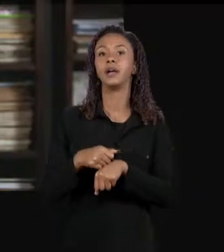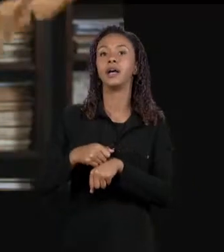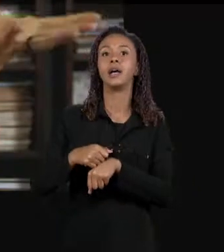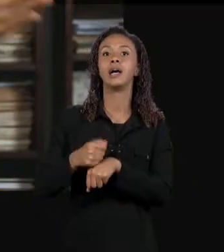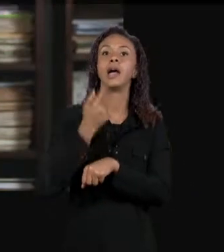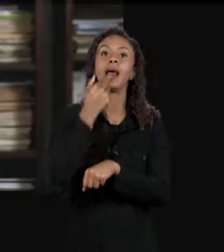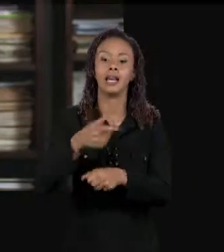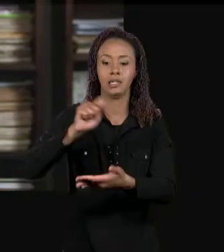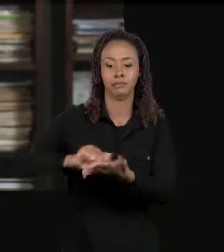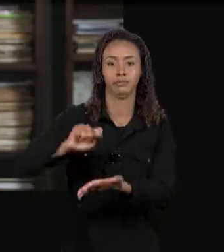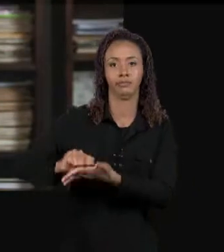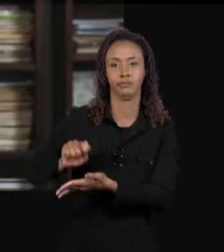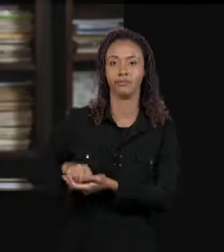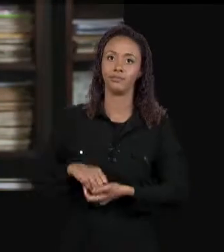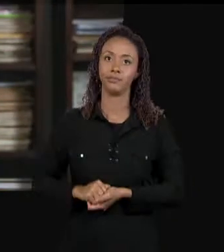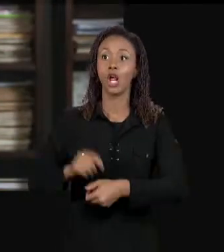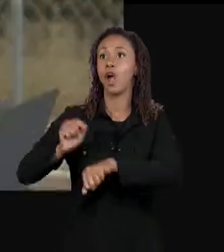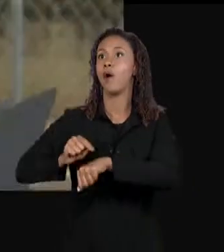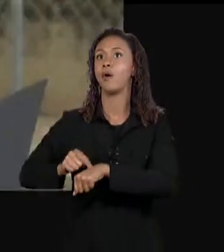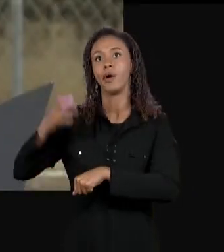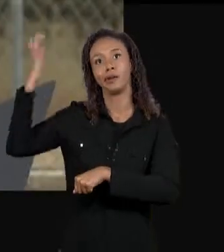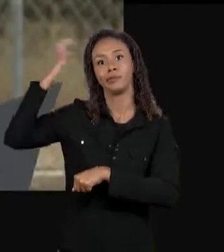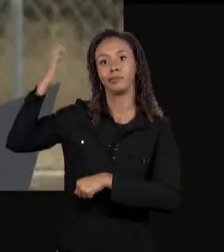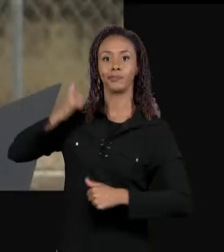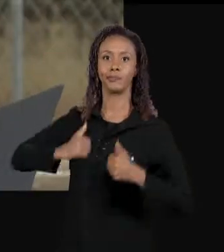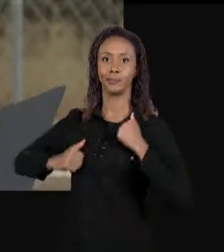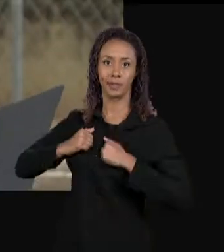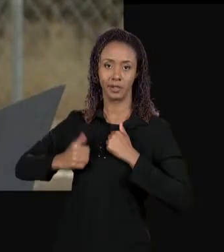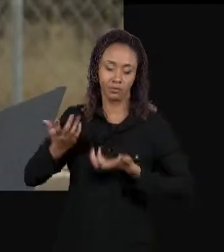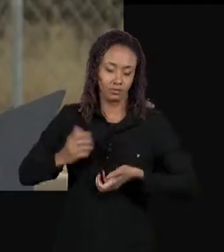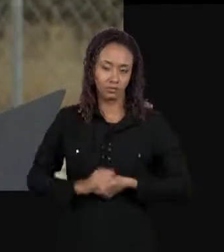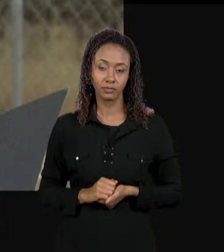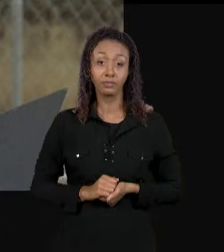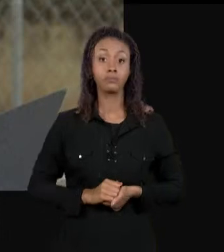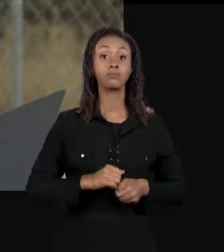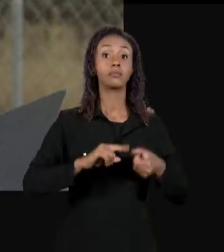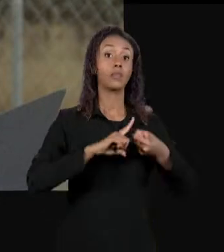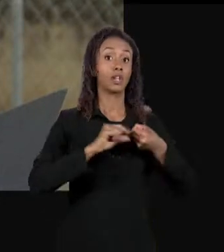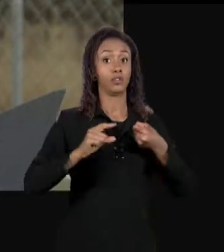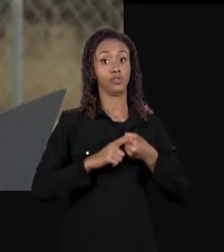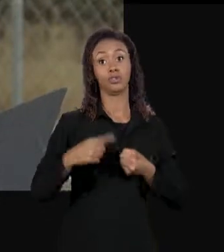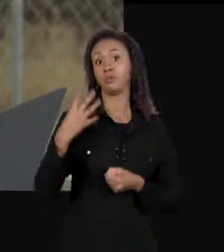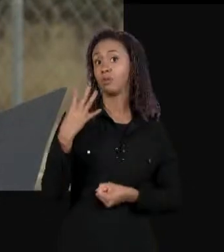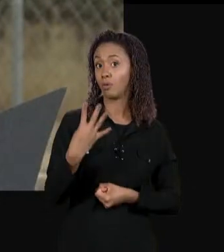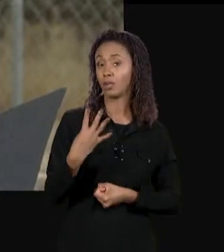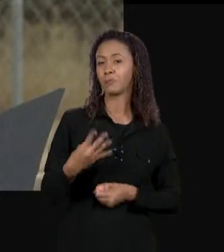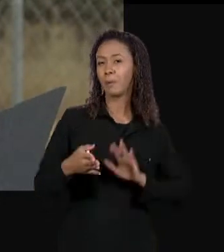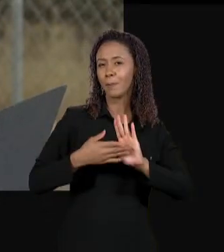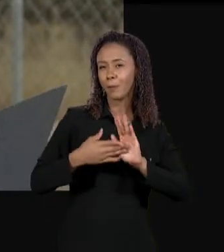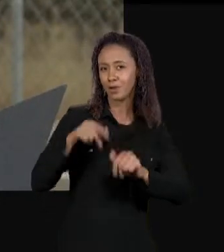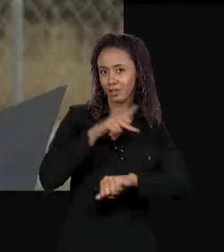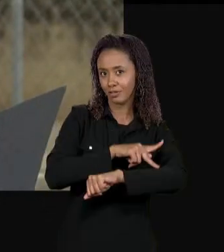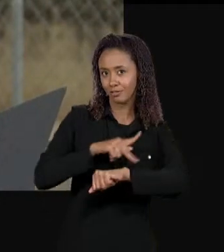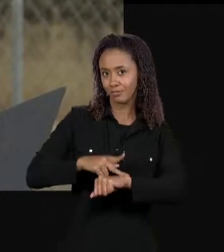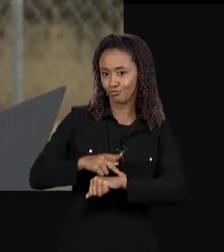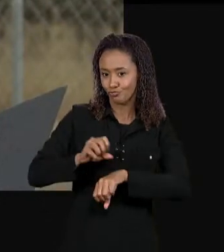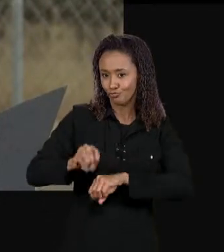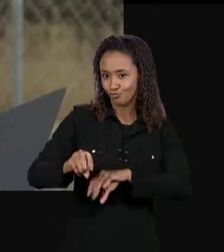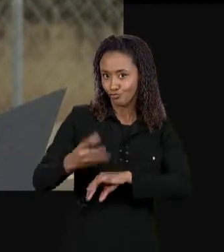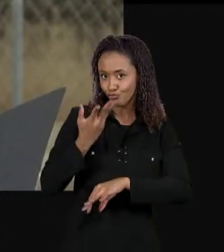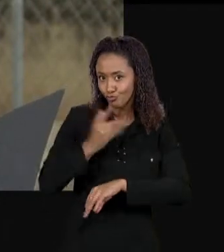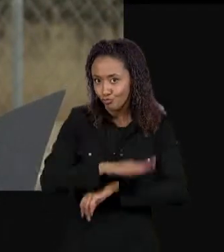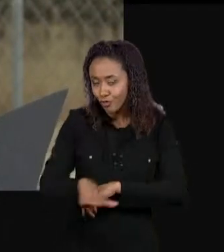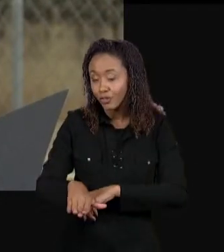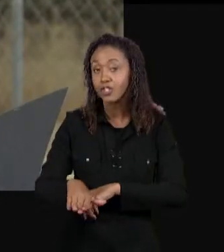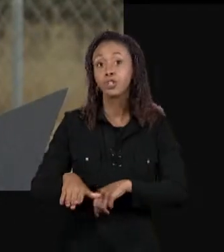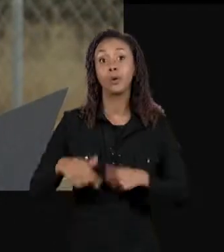a hora, né, do banho. Artigo 4º. As propostas pedagógicas da educação infantil deverão considerar que a